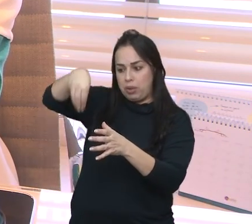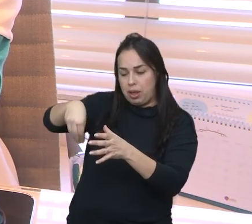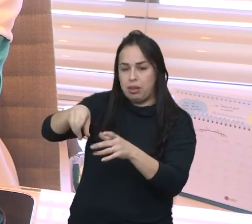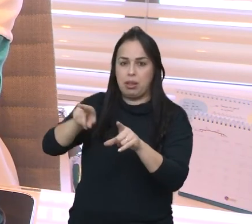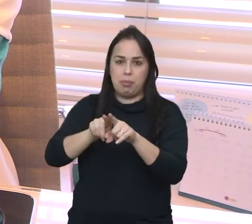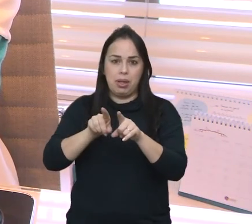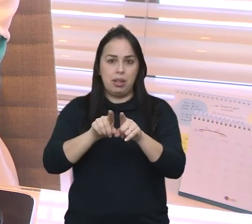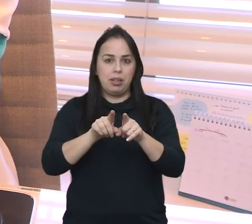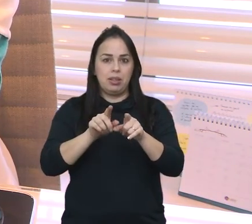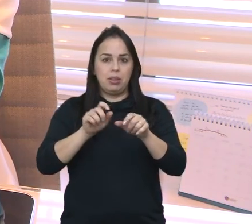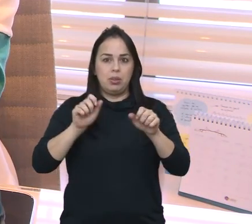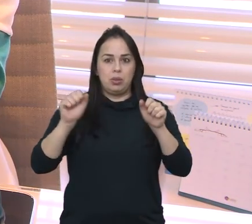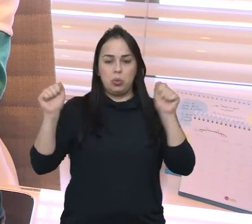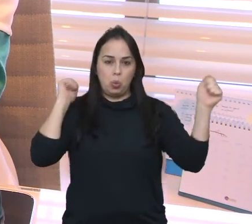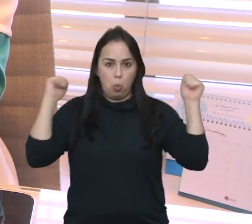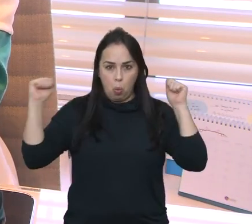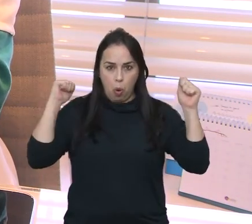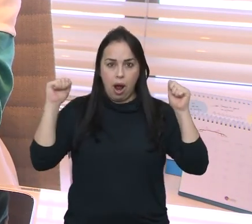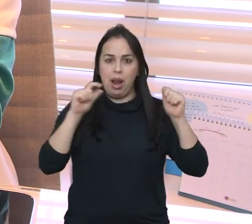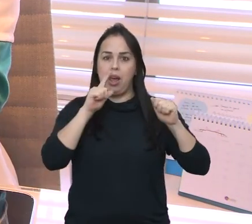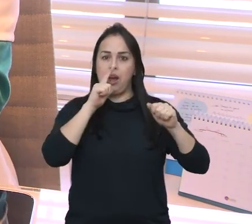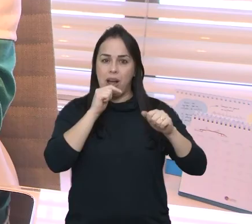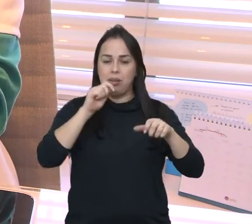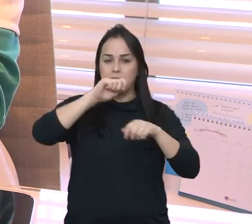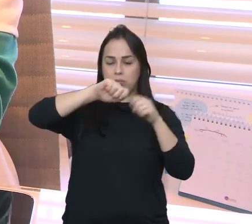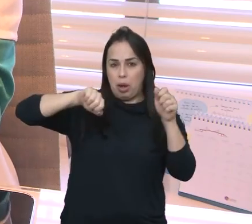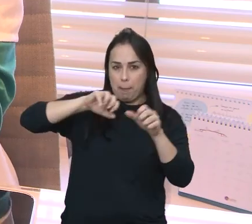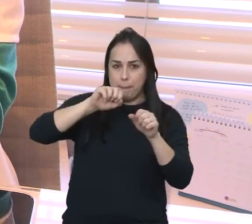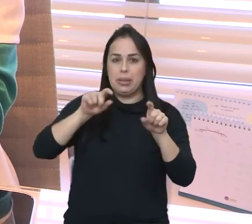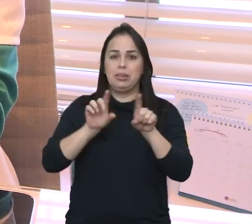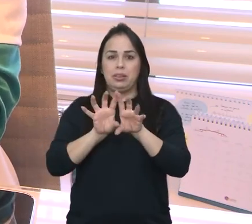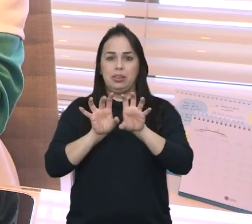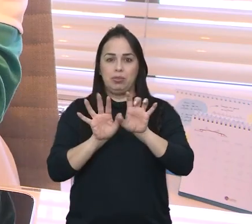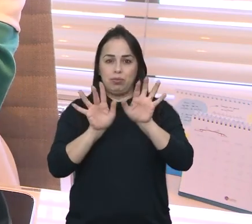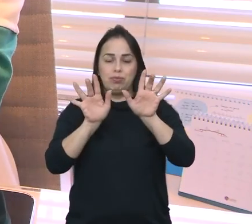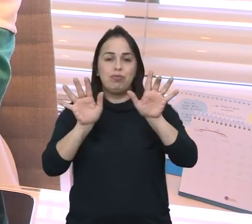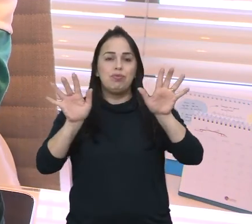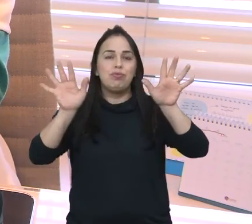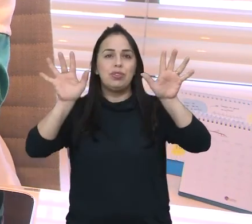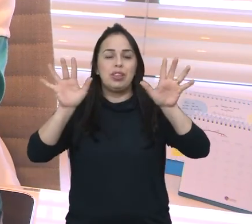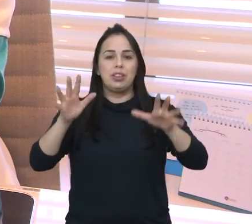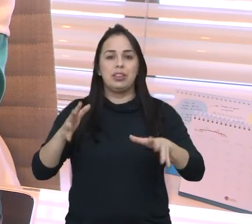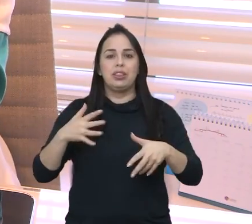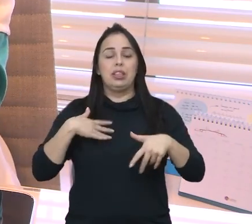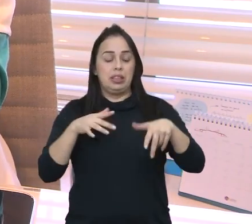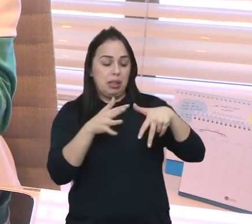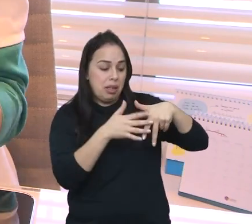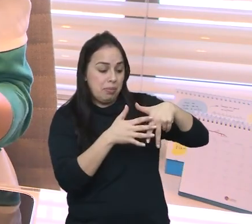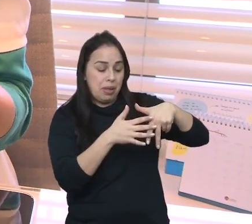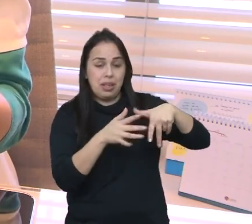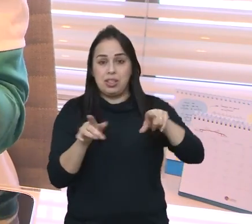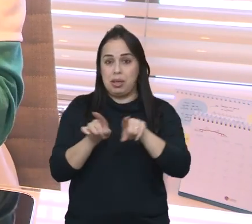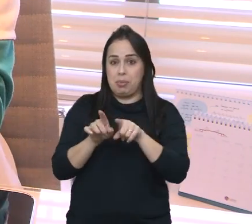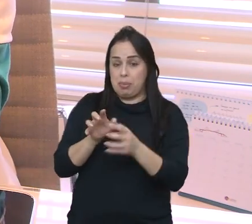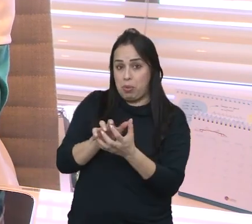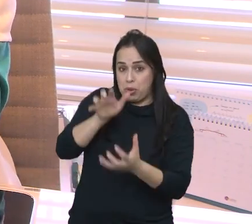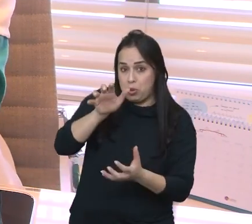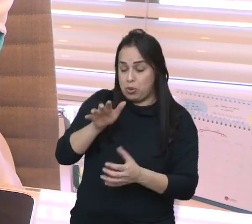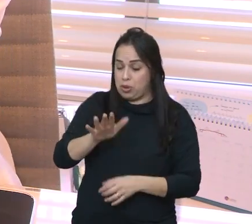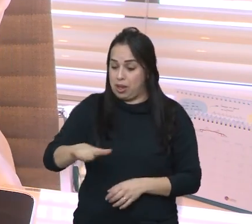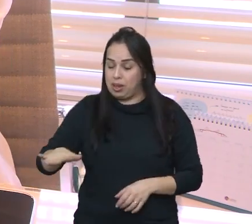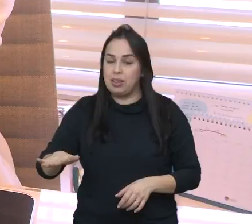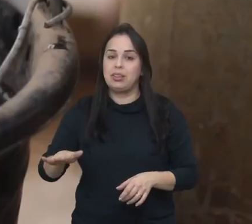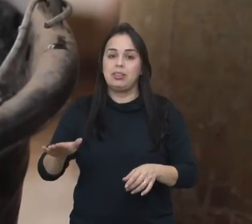toalhas, né, molhadas para melhorar ali a qualidade do ar e que o paciente, ou o idoso, ou a criança